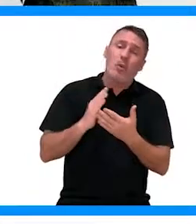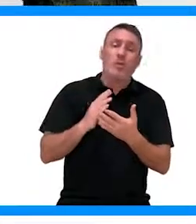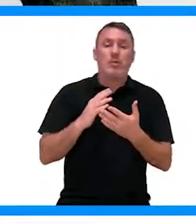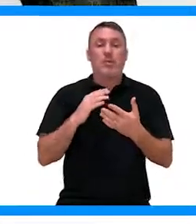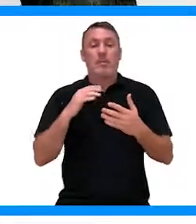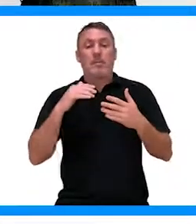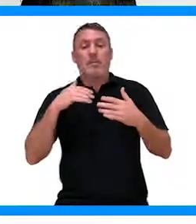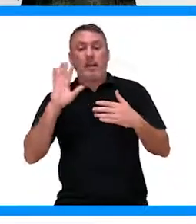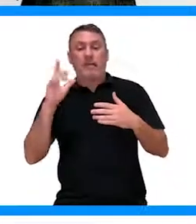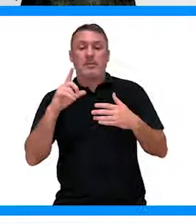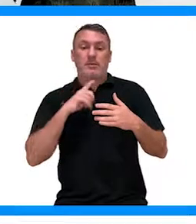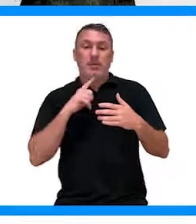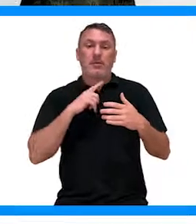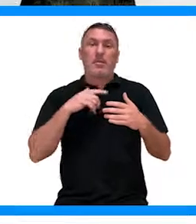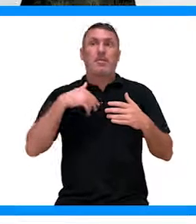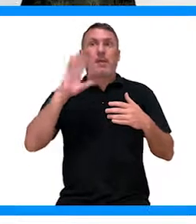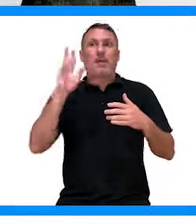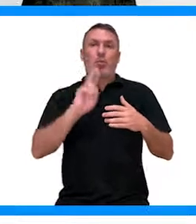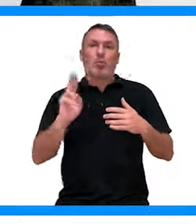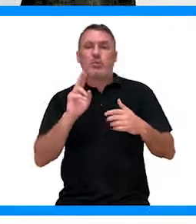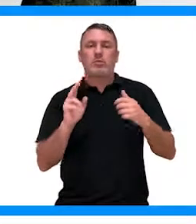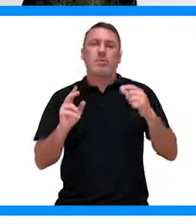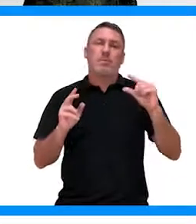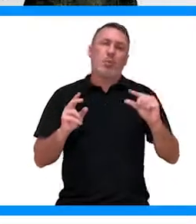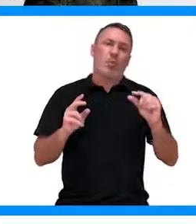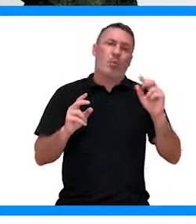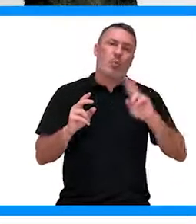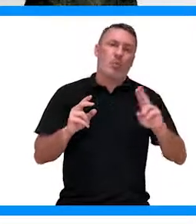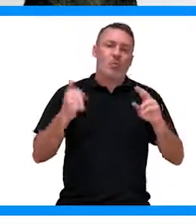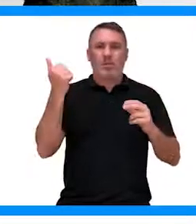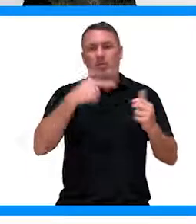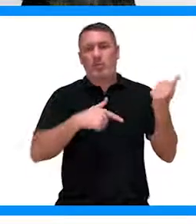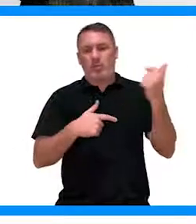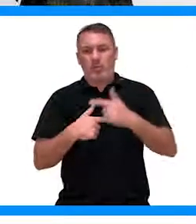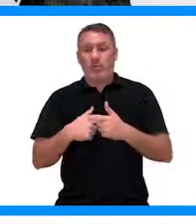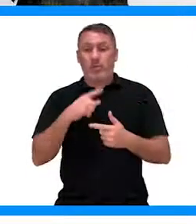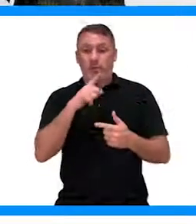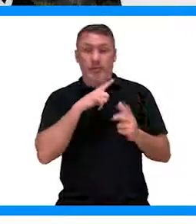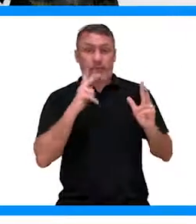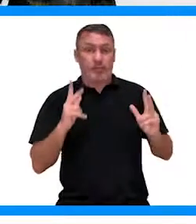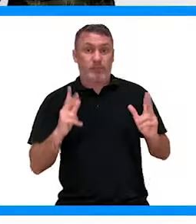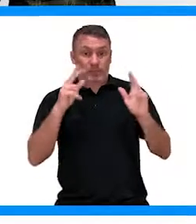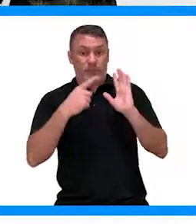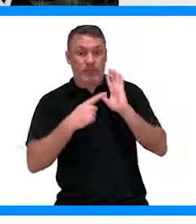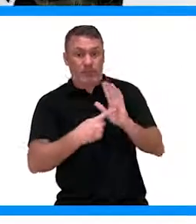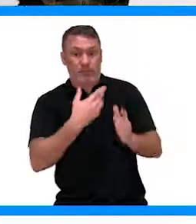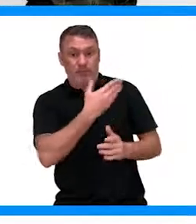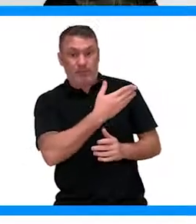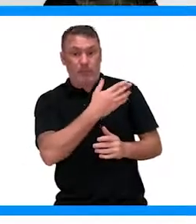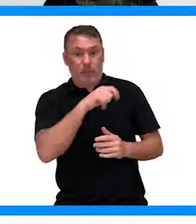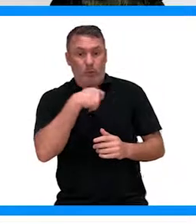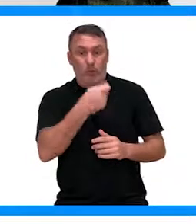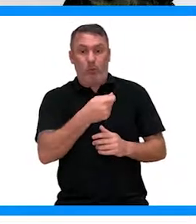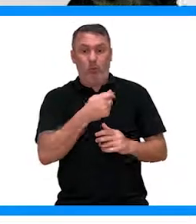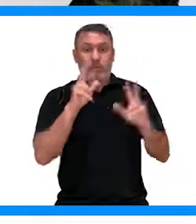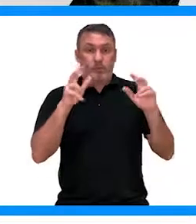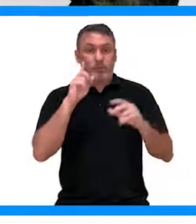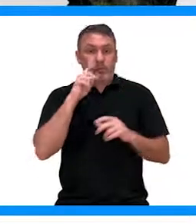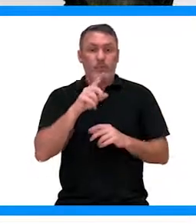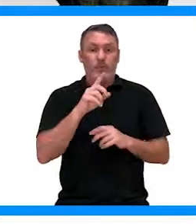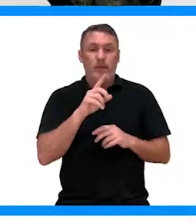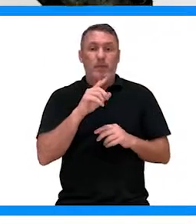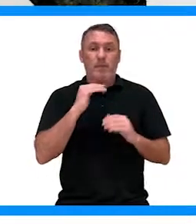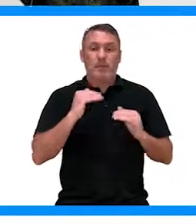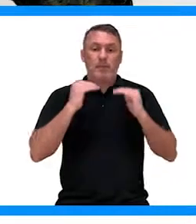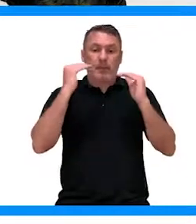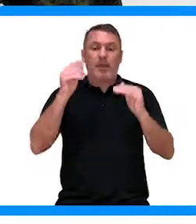né? Lembrando. Com o predomínio, entretanto, de uma sobre as outras. No fragmento da crônica Desabafo, a função da